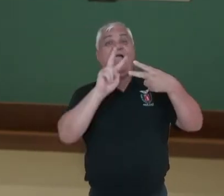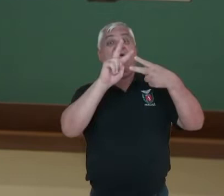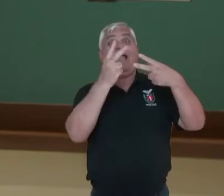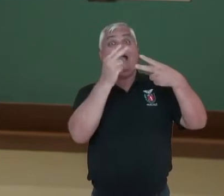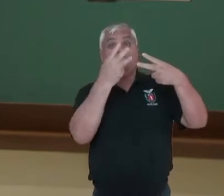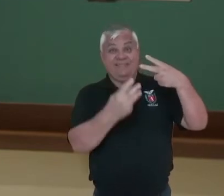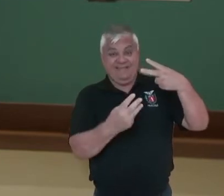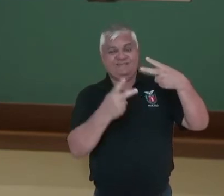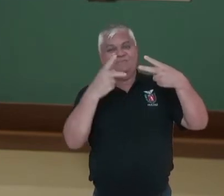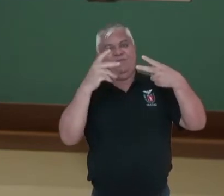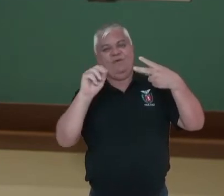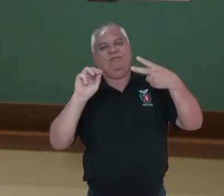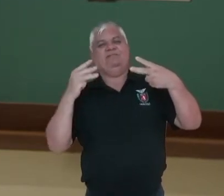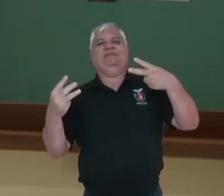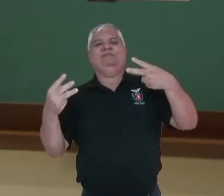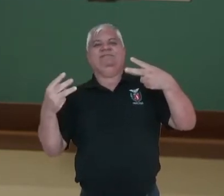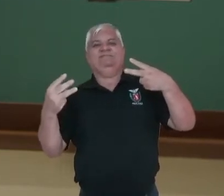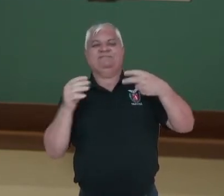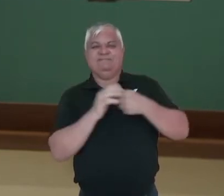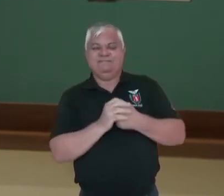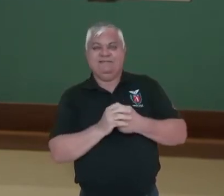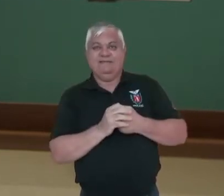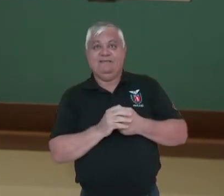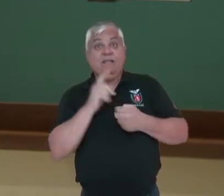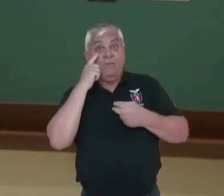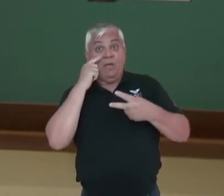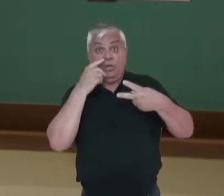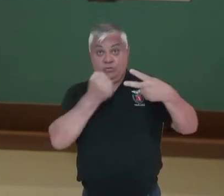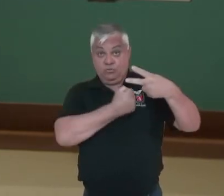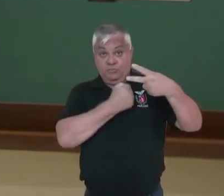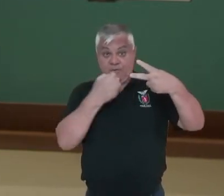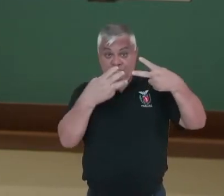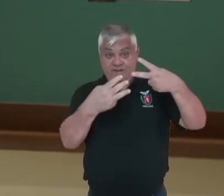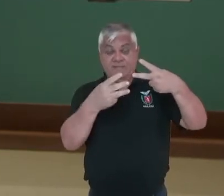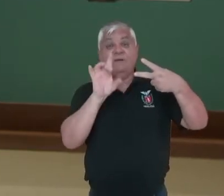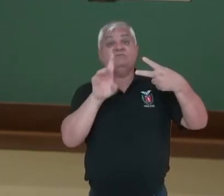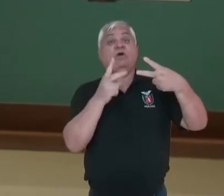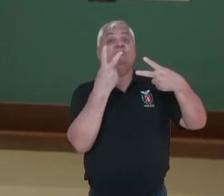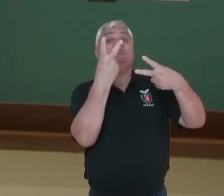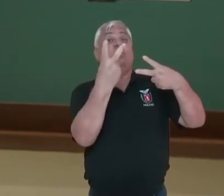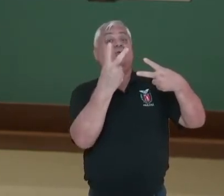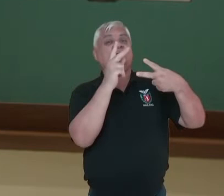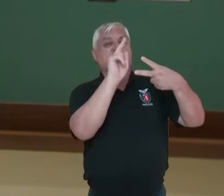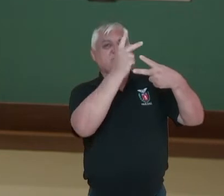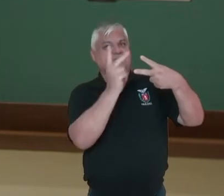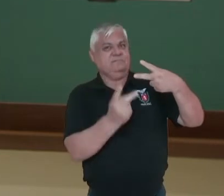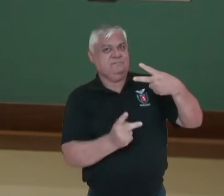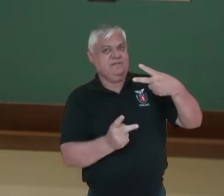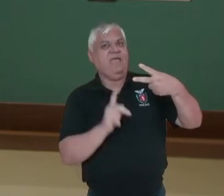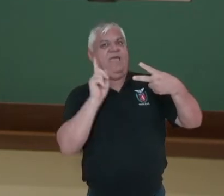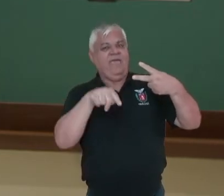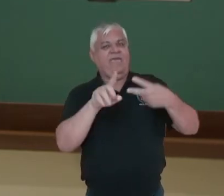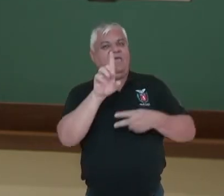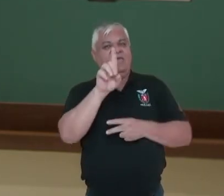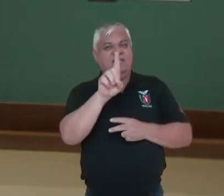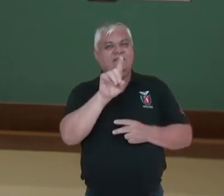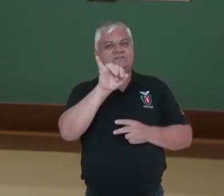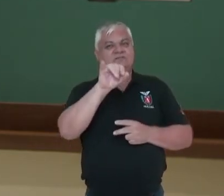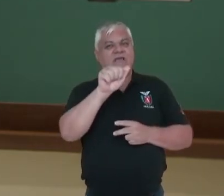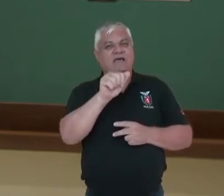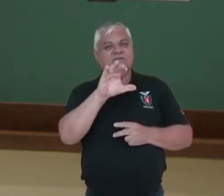a exceção aqui, né? Apesar de ter 3 lá na fórmula molecular, só 2 são ionizáveis, então ele é um diácido.